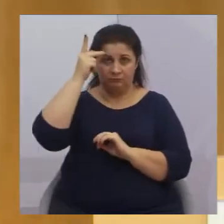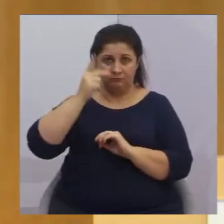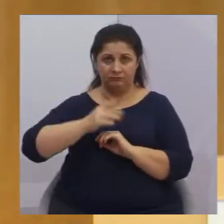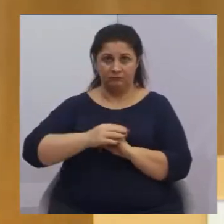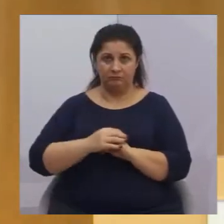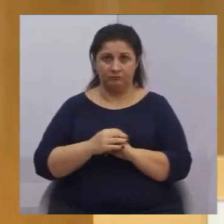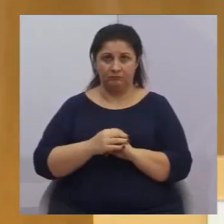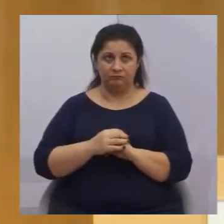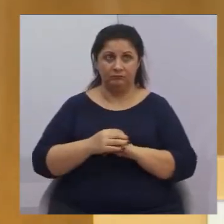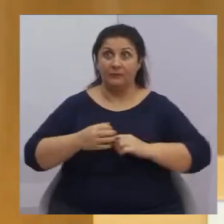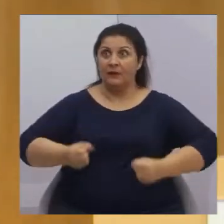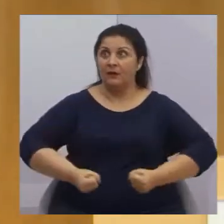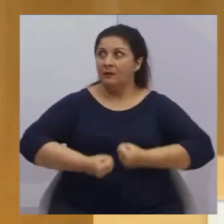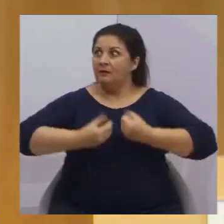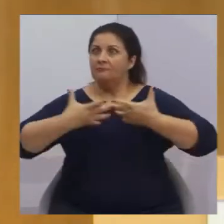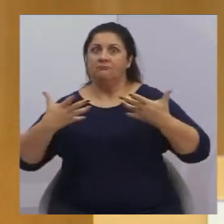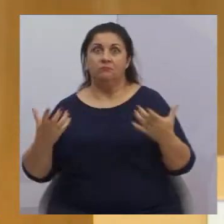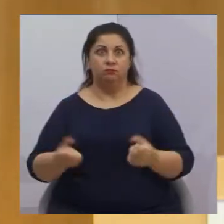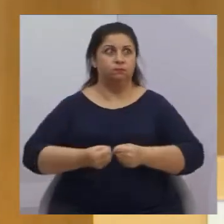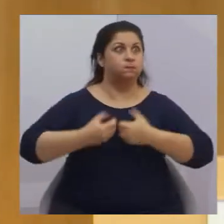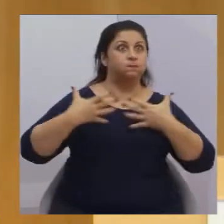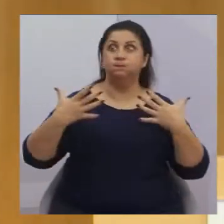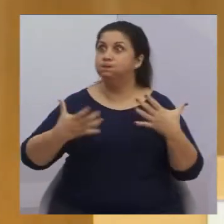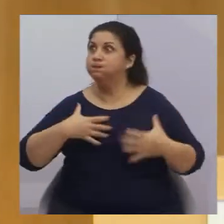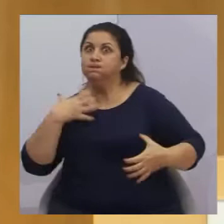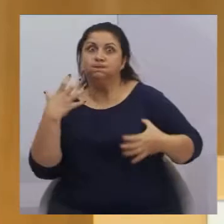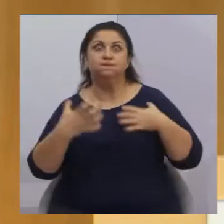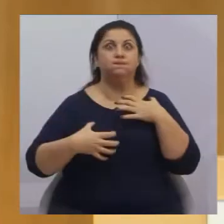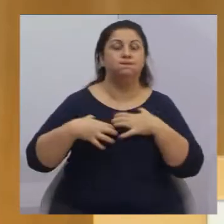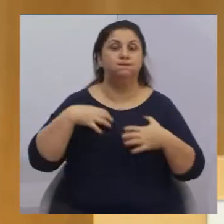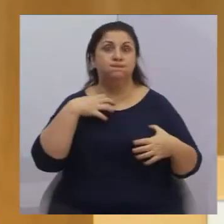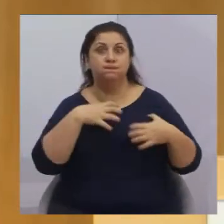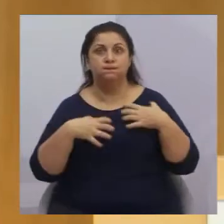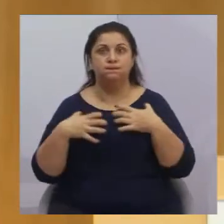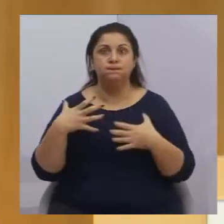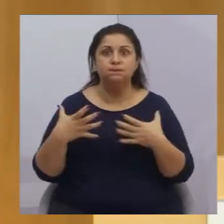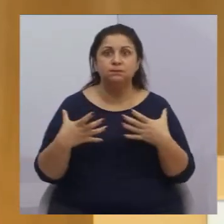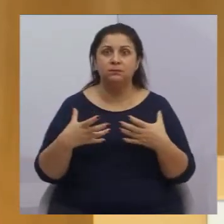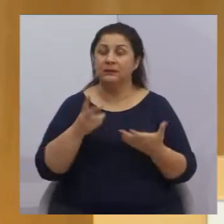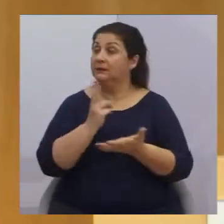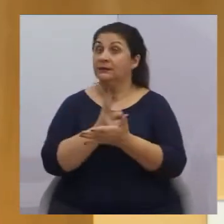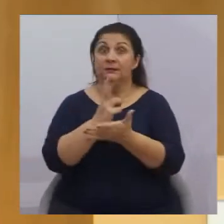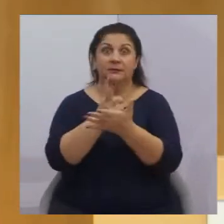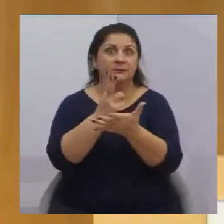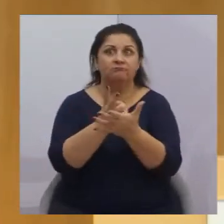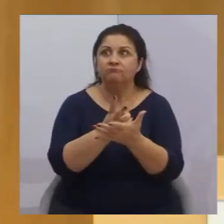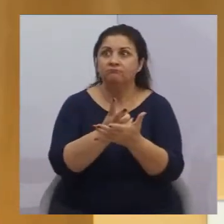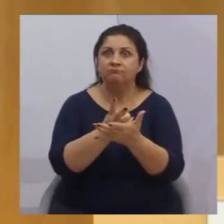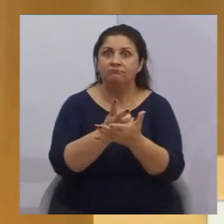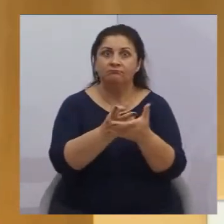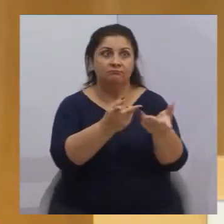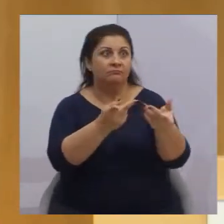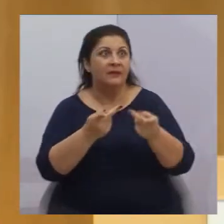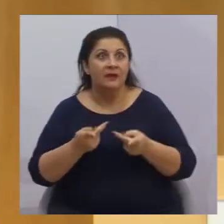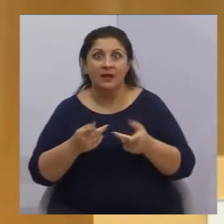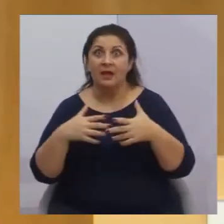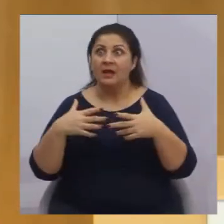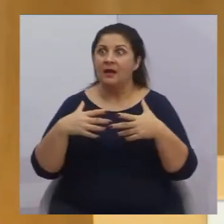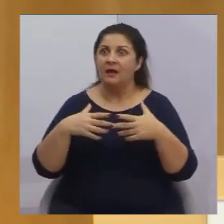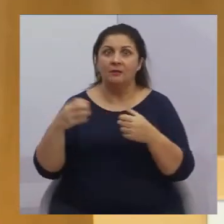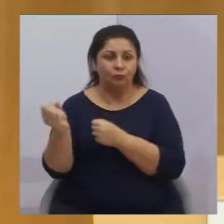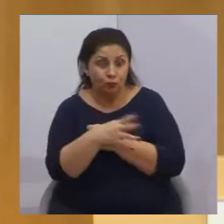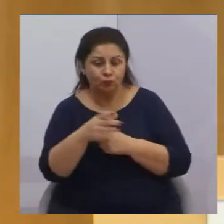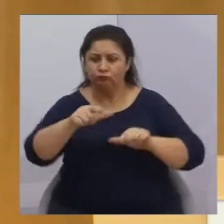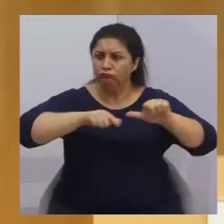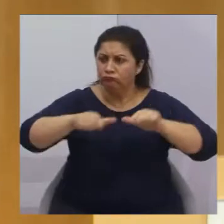um entusiasmo um pouco maior em estar sempre recebendo novas atividades,